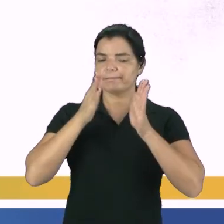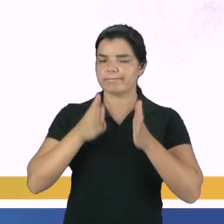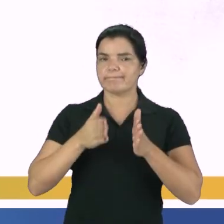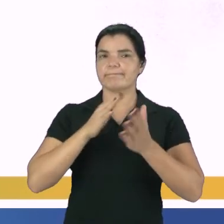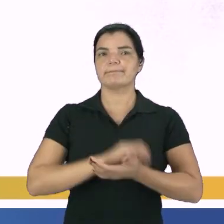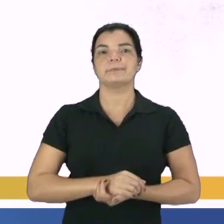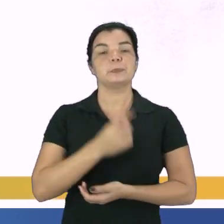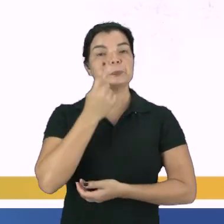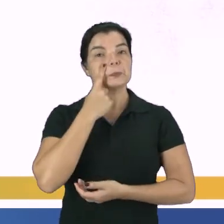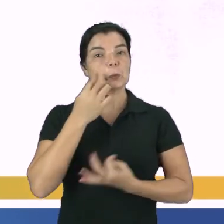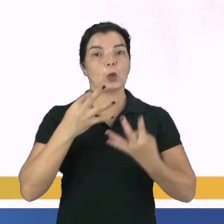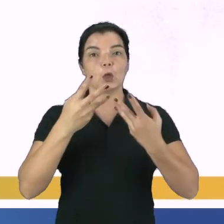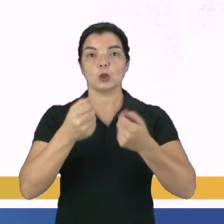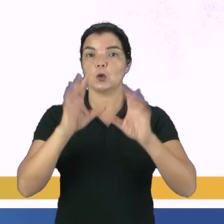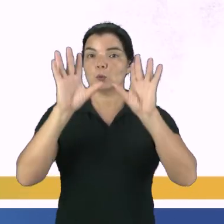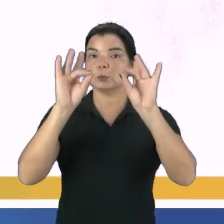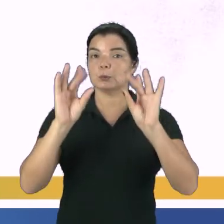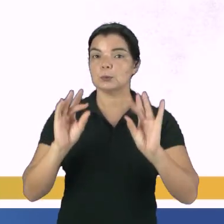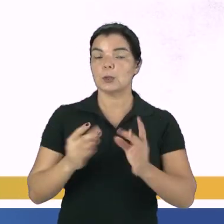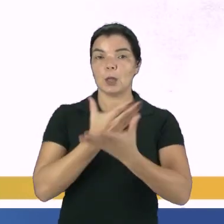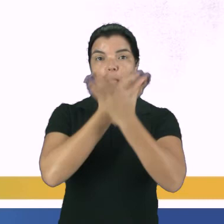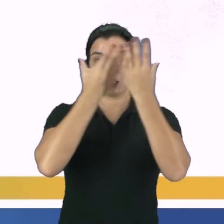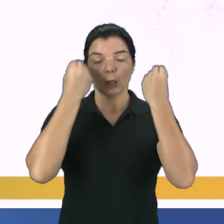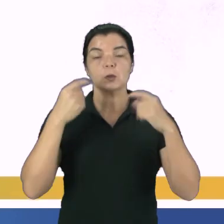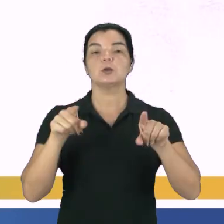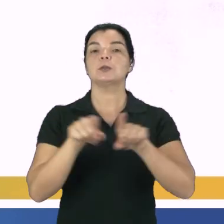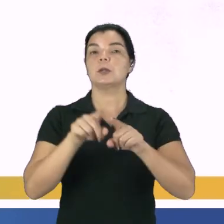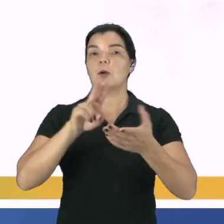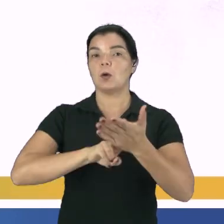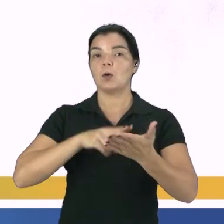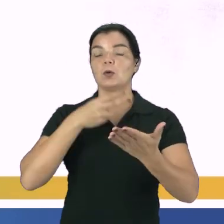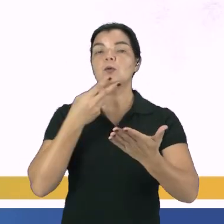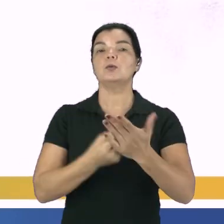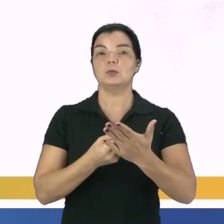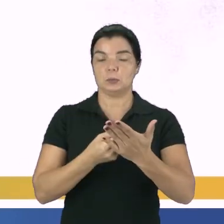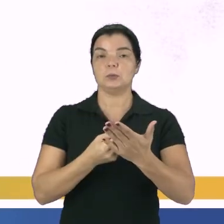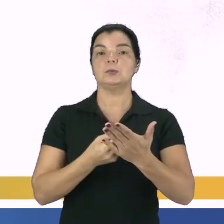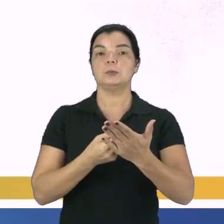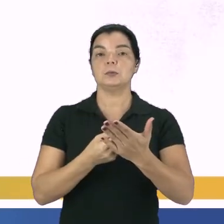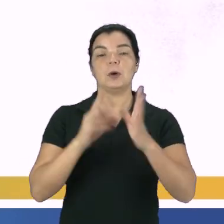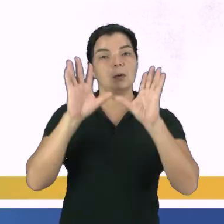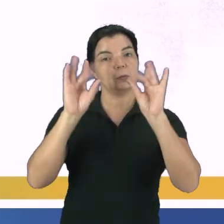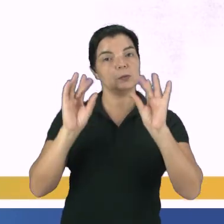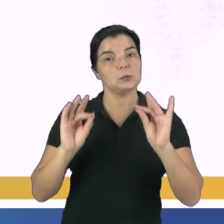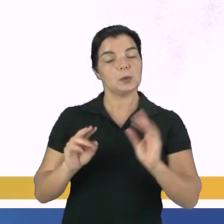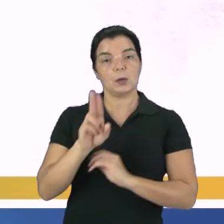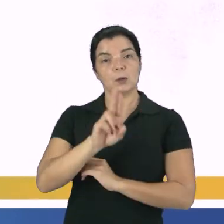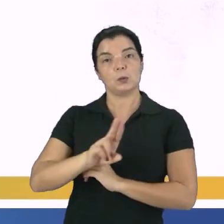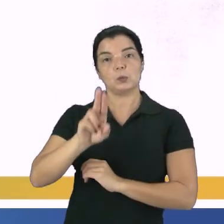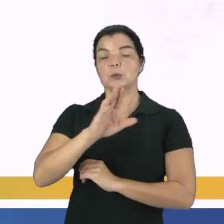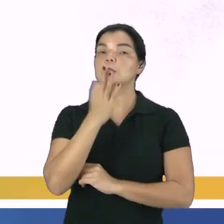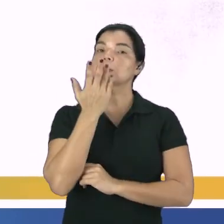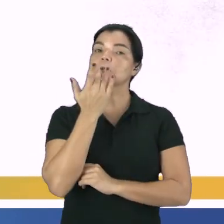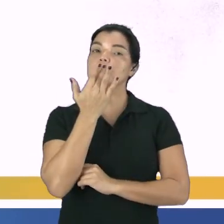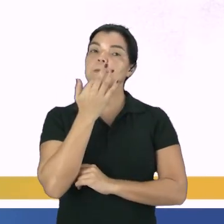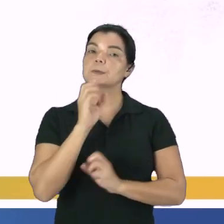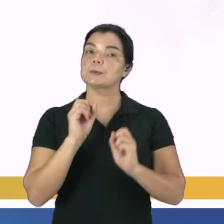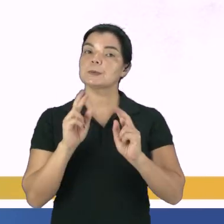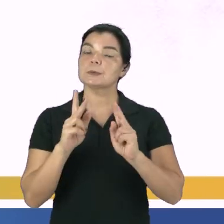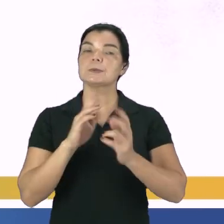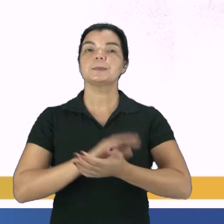alinhado. Observe todos os detalhes e não esqueça de também traduzir, de descrever usando as cores,